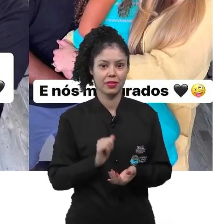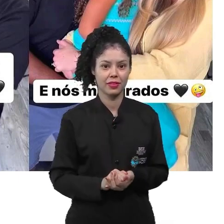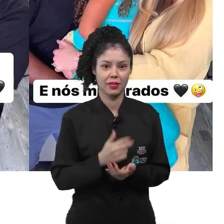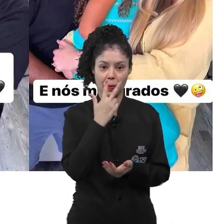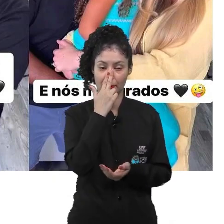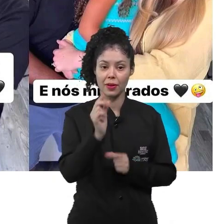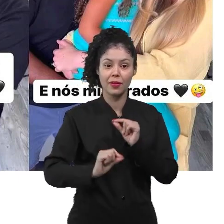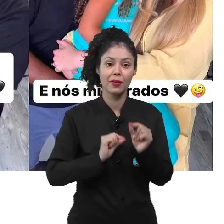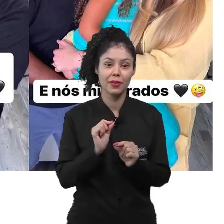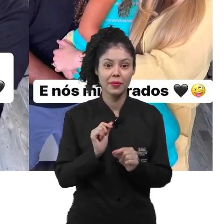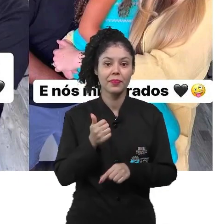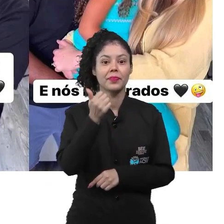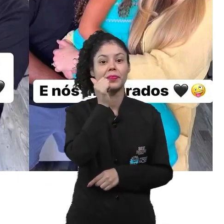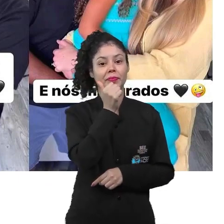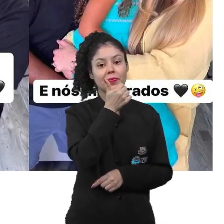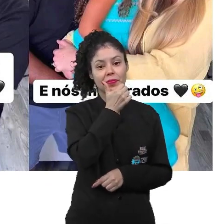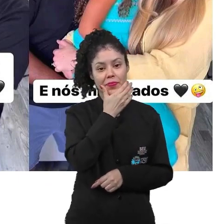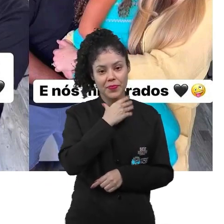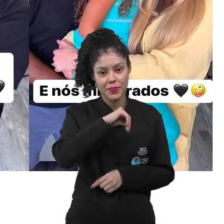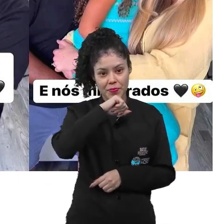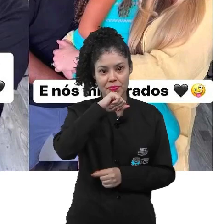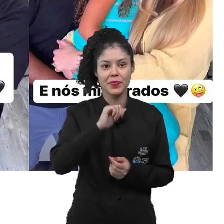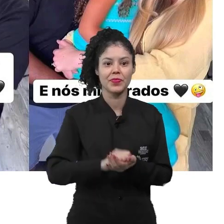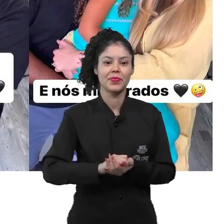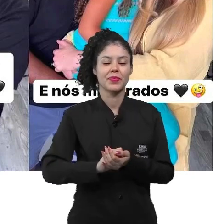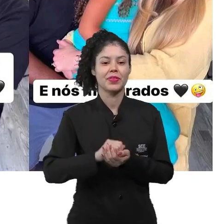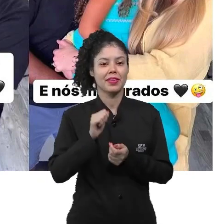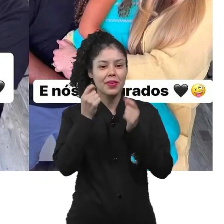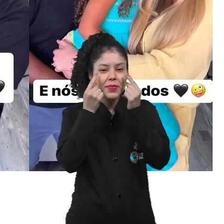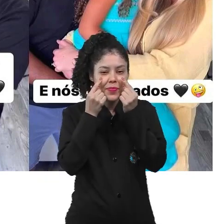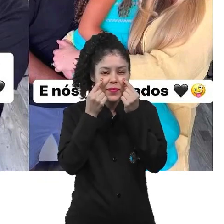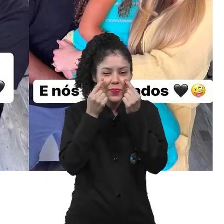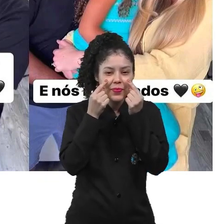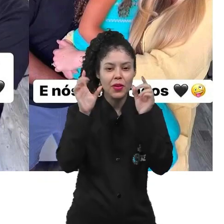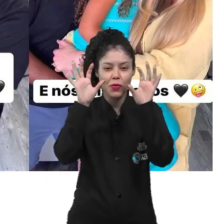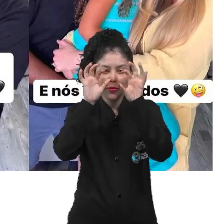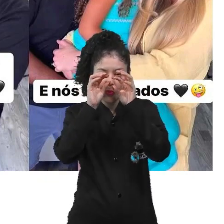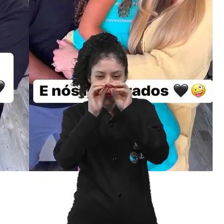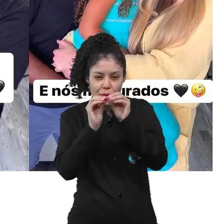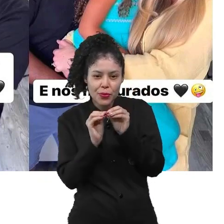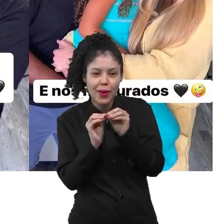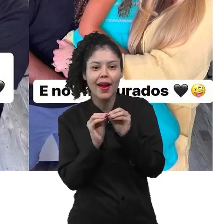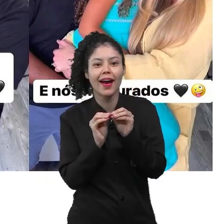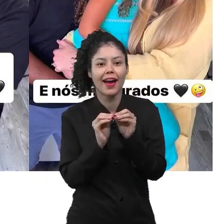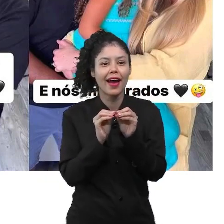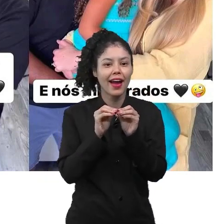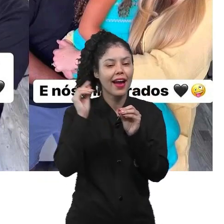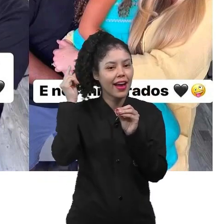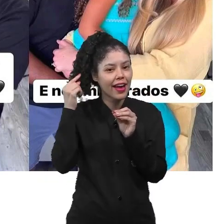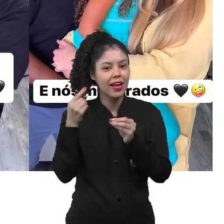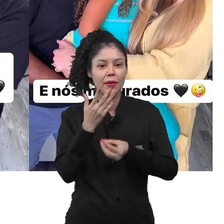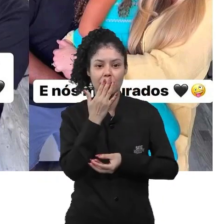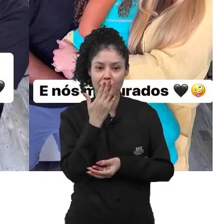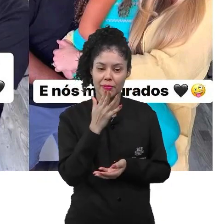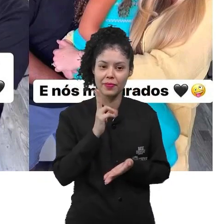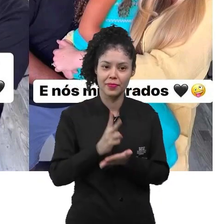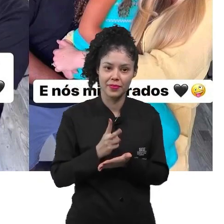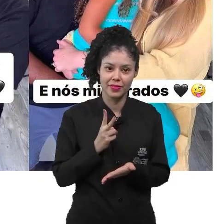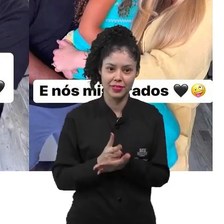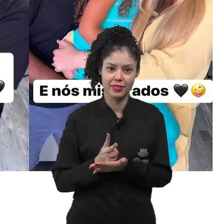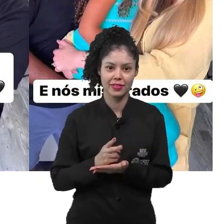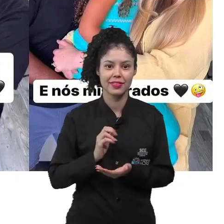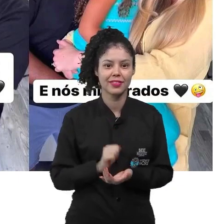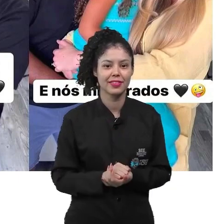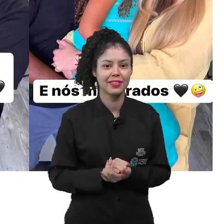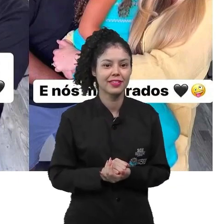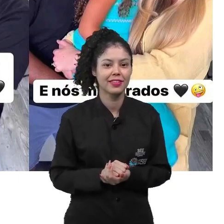muito parecida ali com o pai, né? Ela é moreninha, tem um olhinho, né, mais escuro, né? O cabelinho da mesma cor, que eu acho que, né, deve